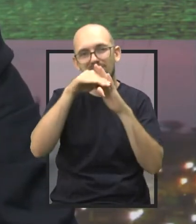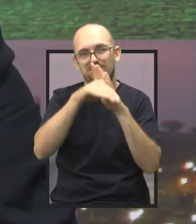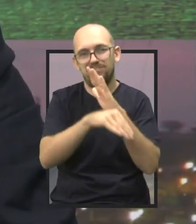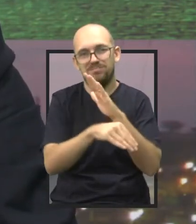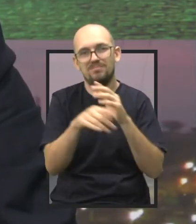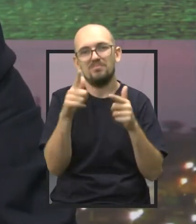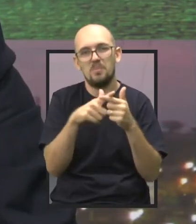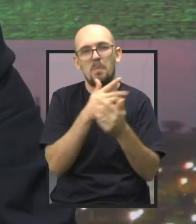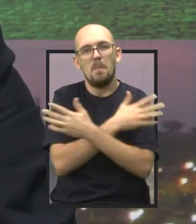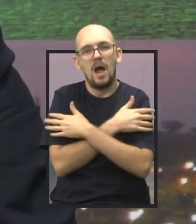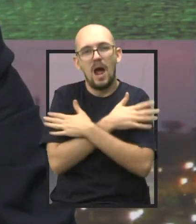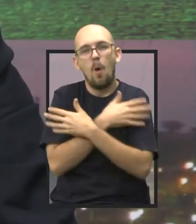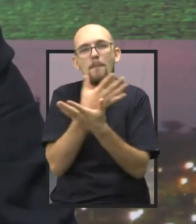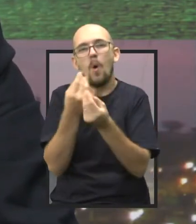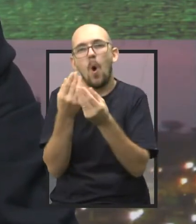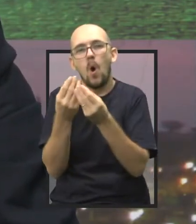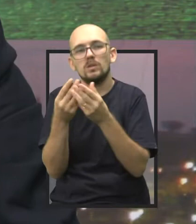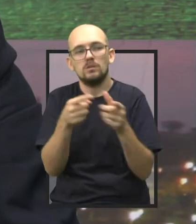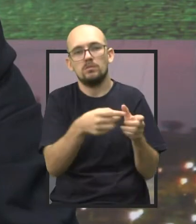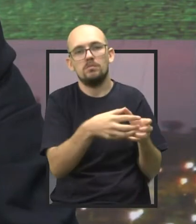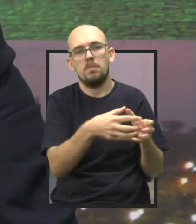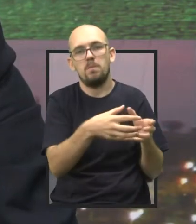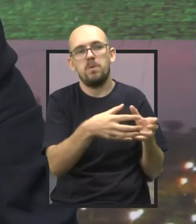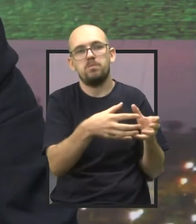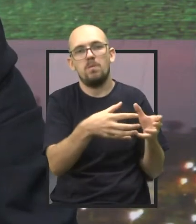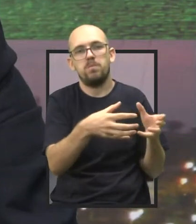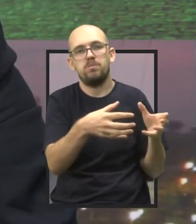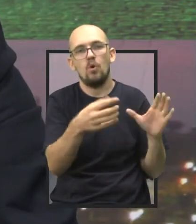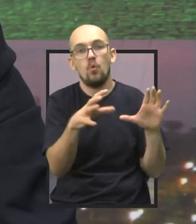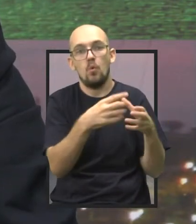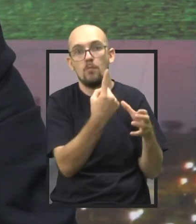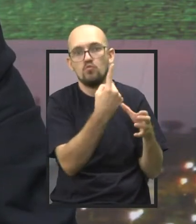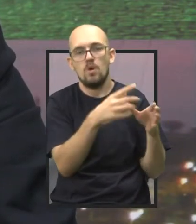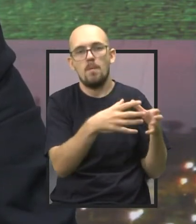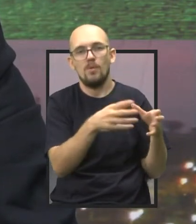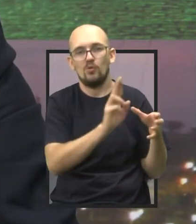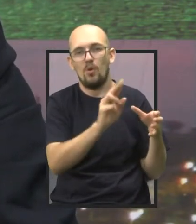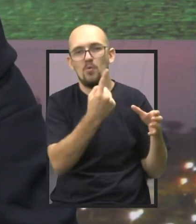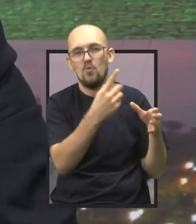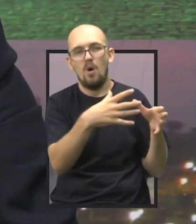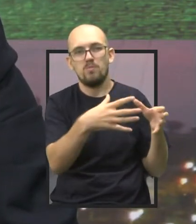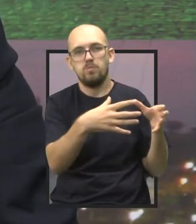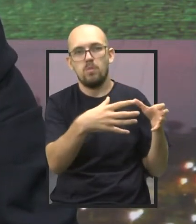muitas pessoas desempregadas, né? Um momento economicamente